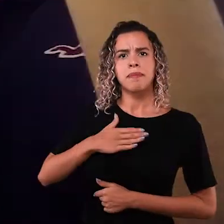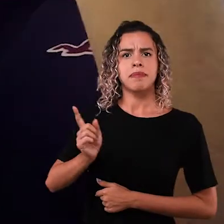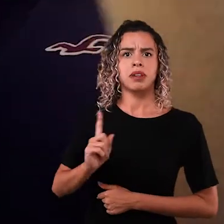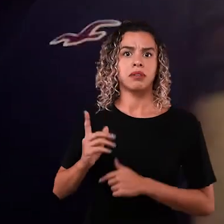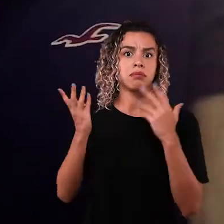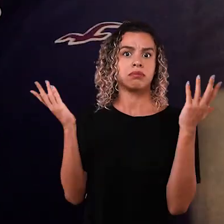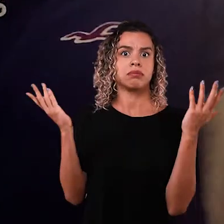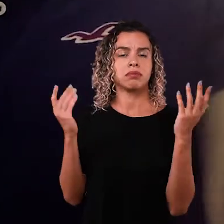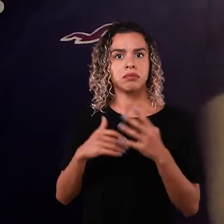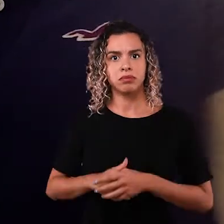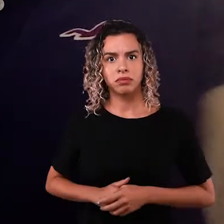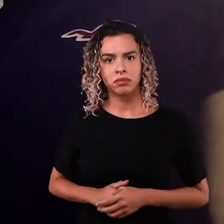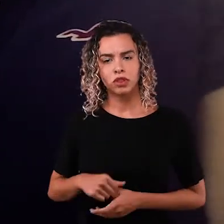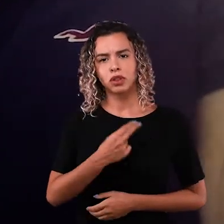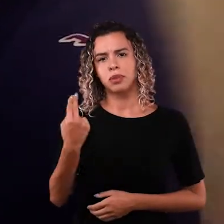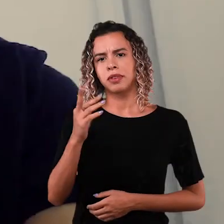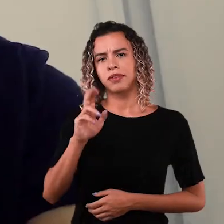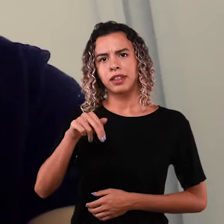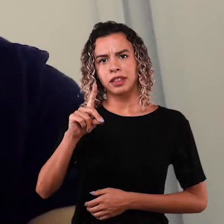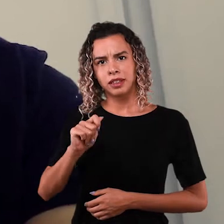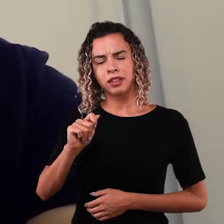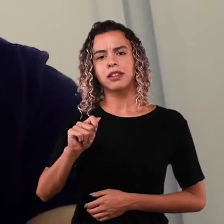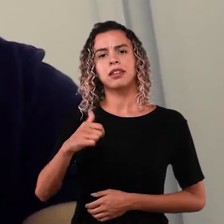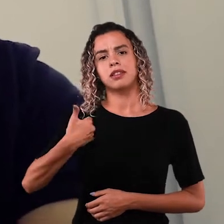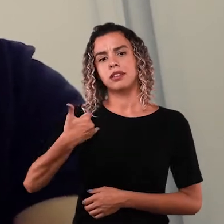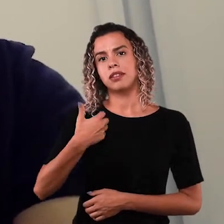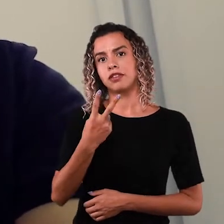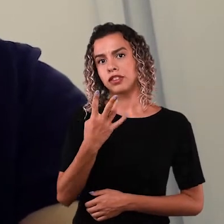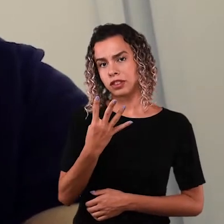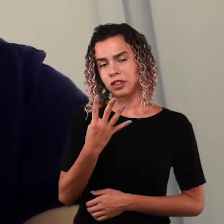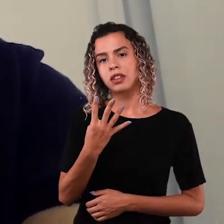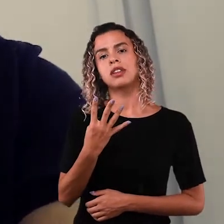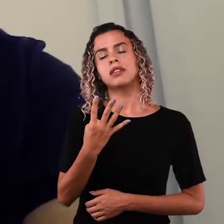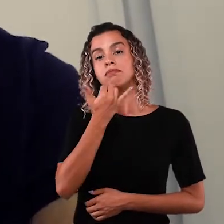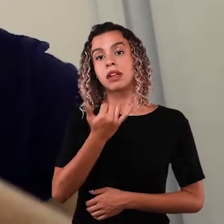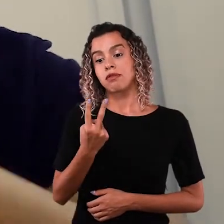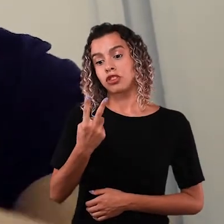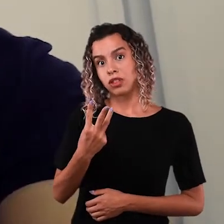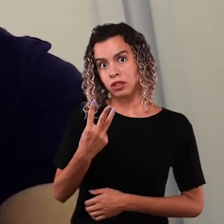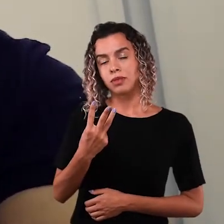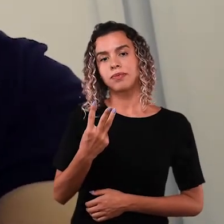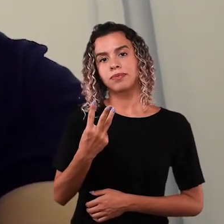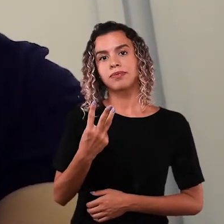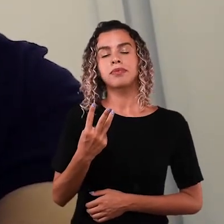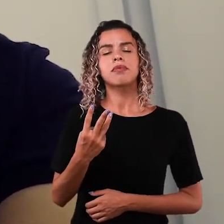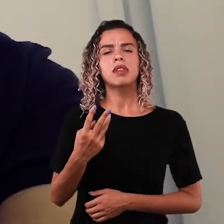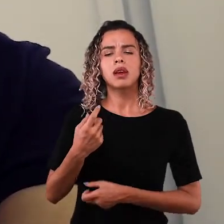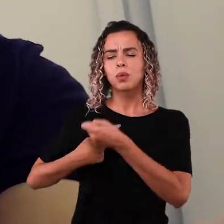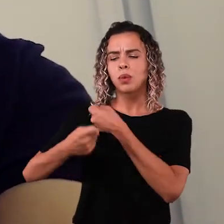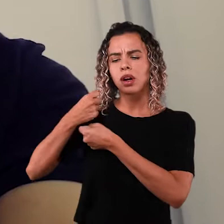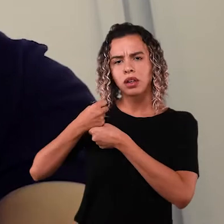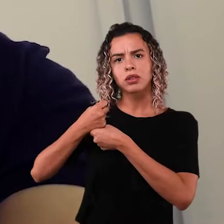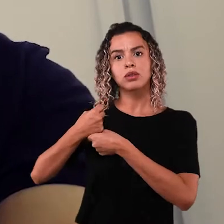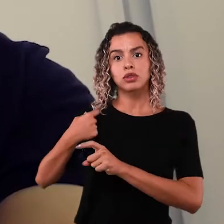amiga. Meu nome é Fernanda Beatriz Adaide Silva, tenho 23 anos. Fui diagnosticada autista vai fazer 1 ano,